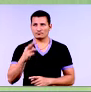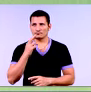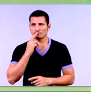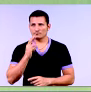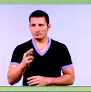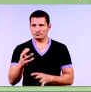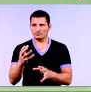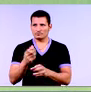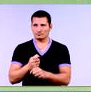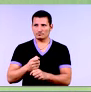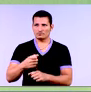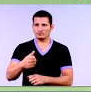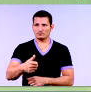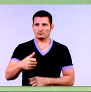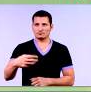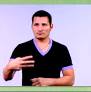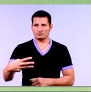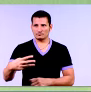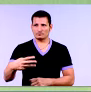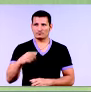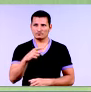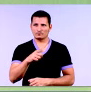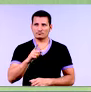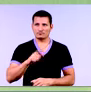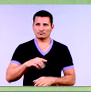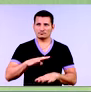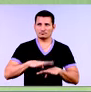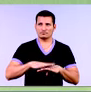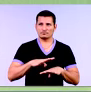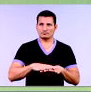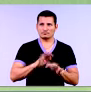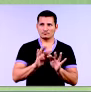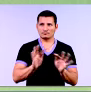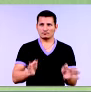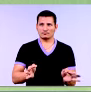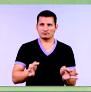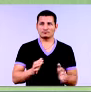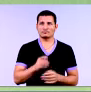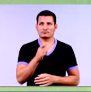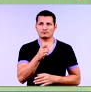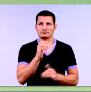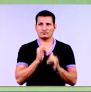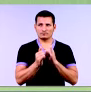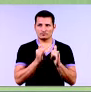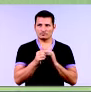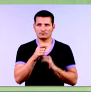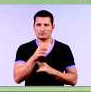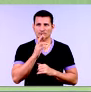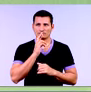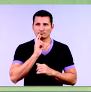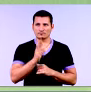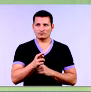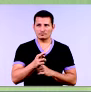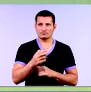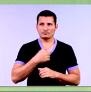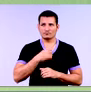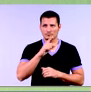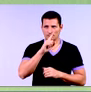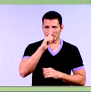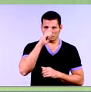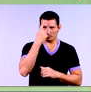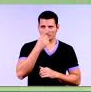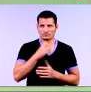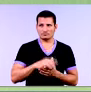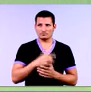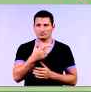13. Observe, isso é uma conta matemática simplificada. Essa informação, esse resultado, eu estou criando em uma